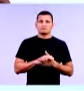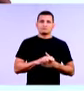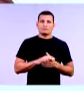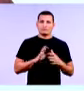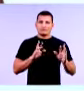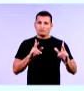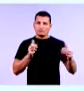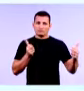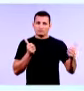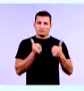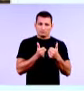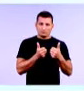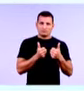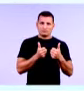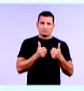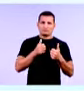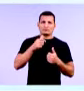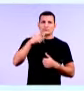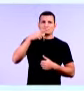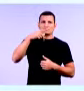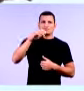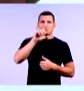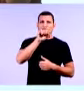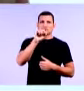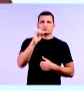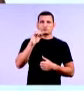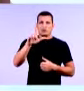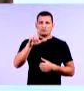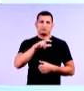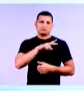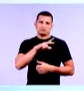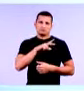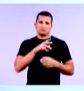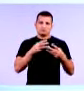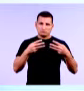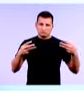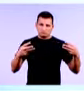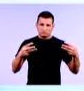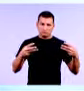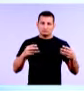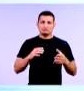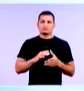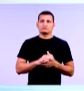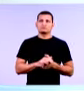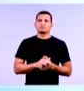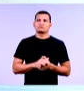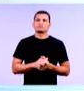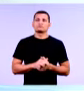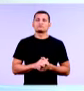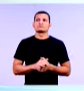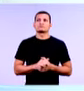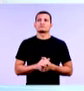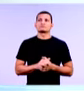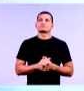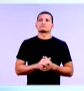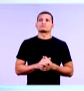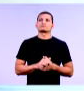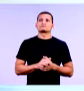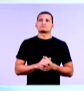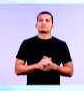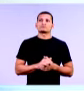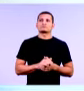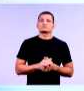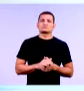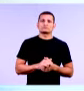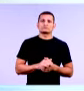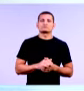próximas, as redes locais, que são redes já dentro de uma área, que exatamente cai dentro da classificação da rede